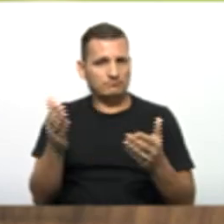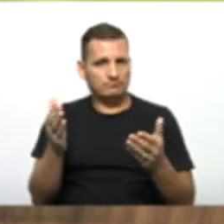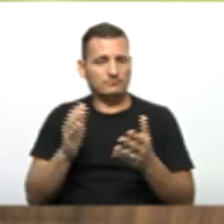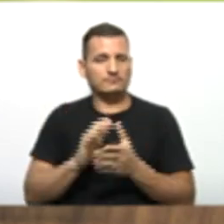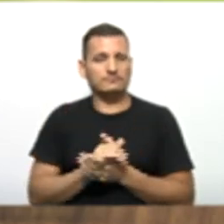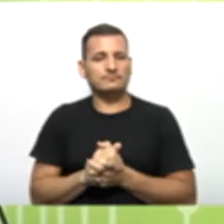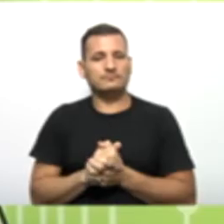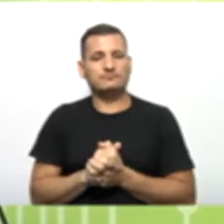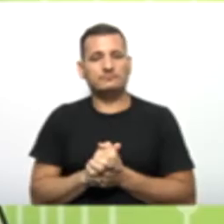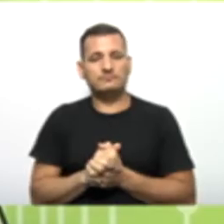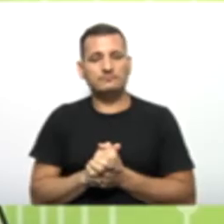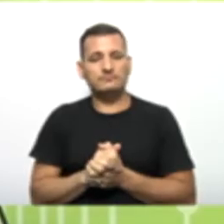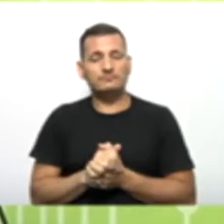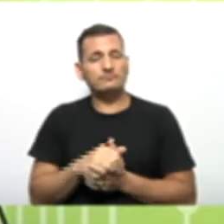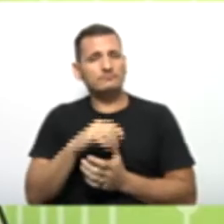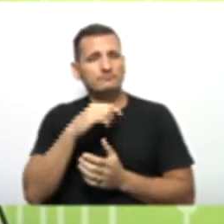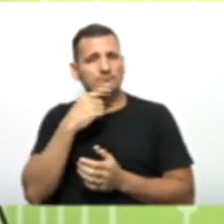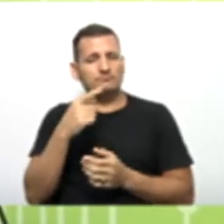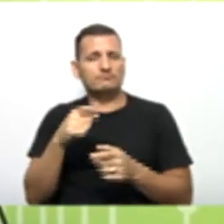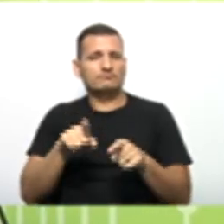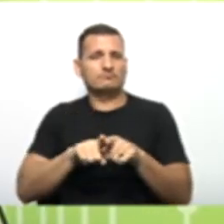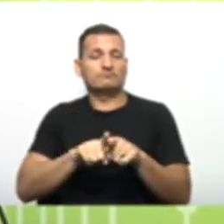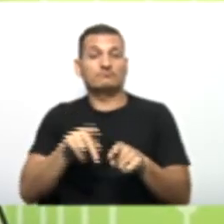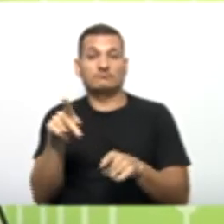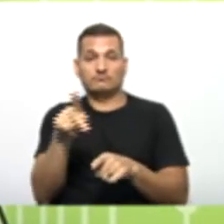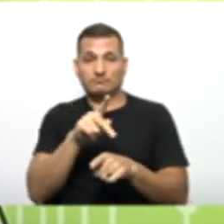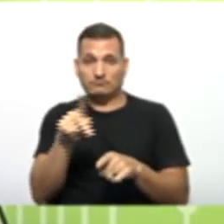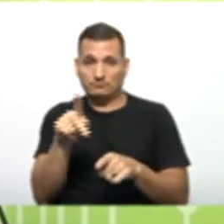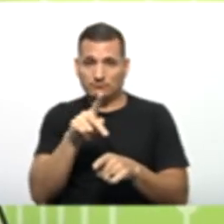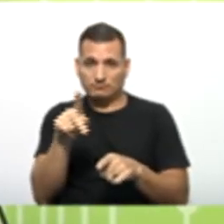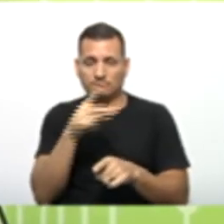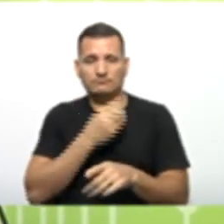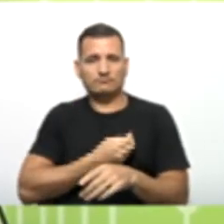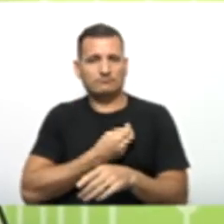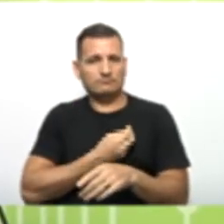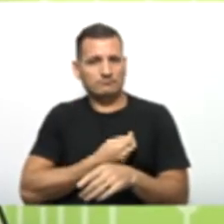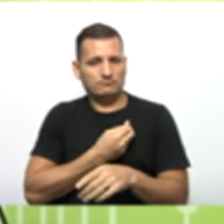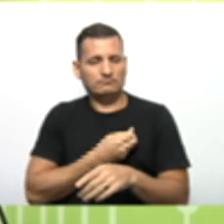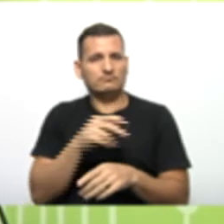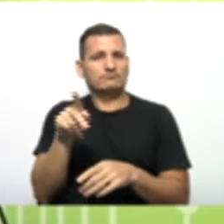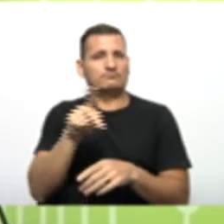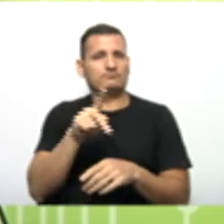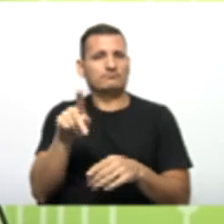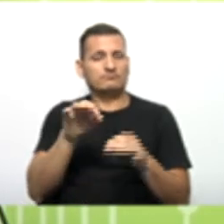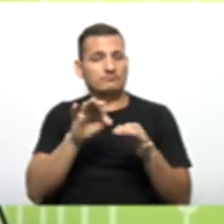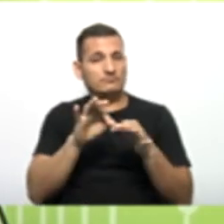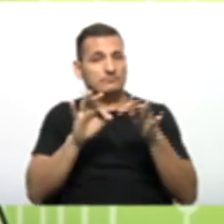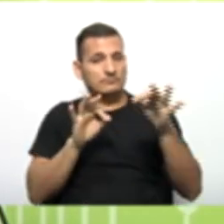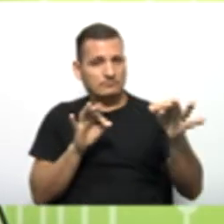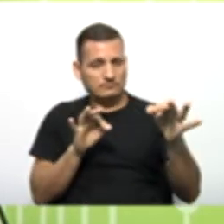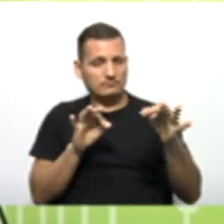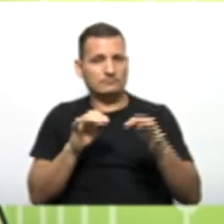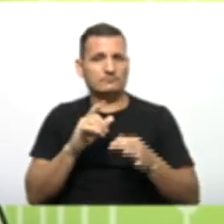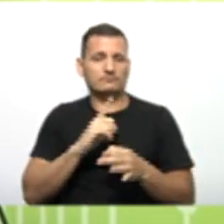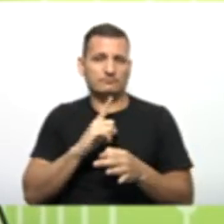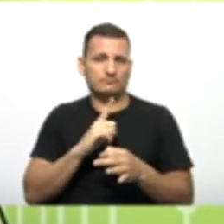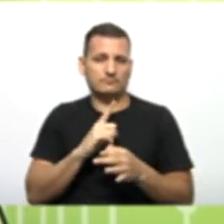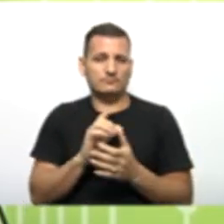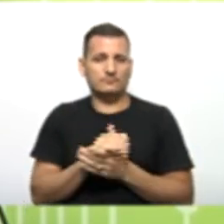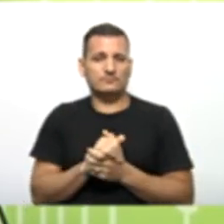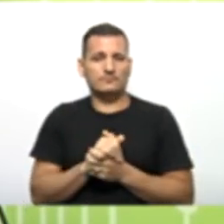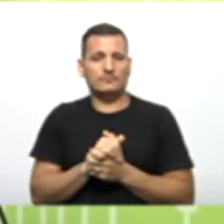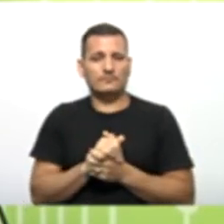não tirem dúvidas também com os professores presenciais com o professor a distância que nós temos disponíveis pra vocês